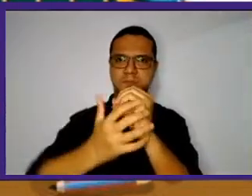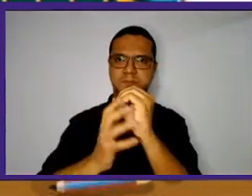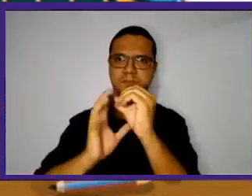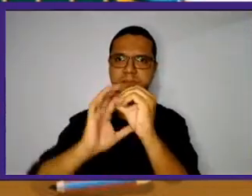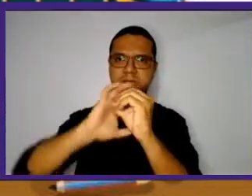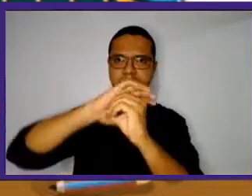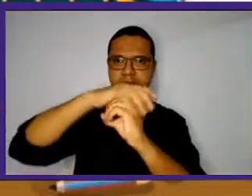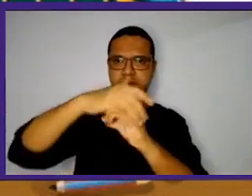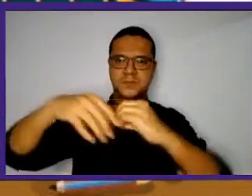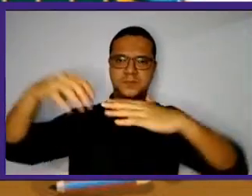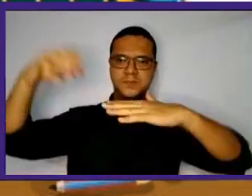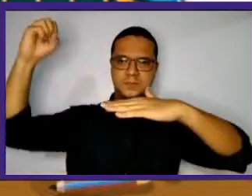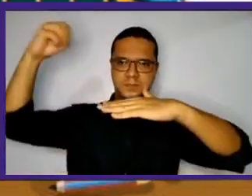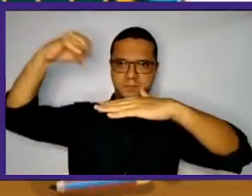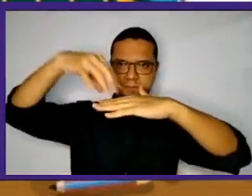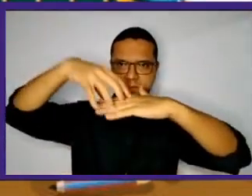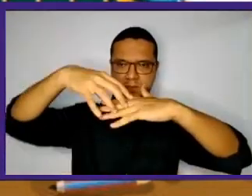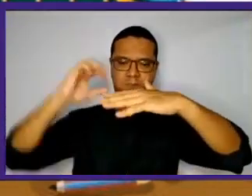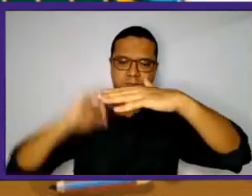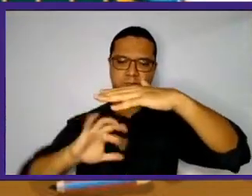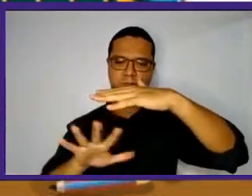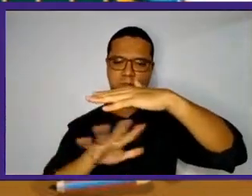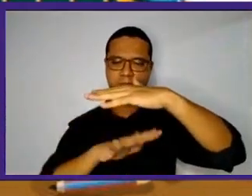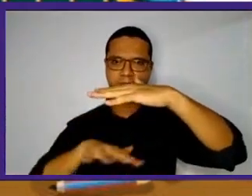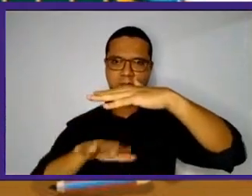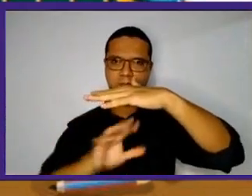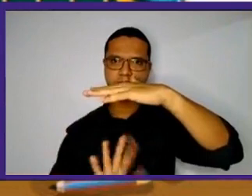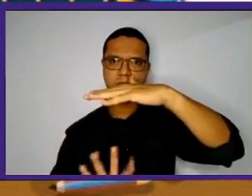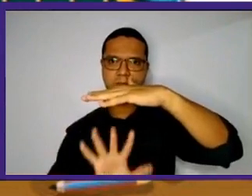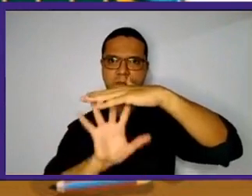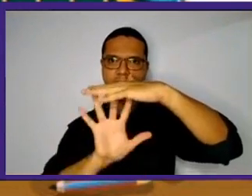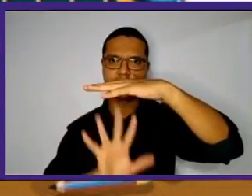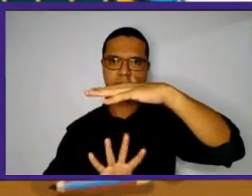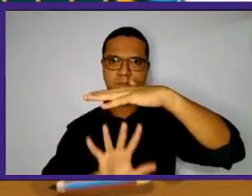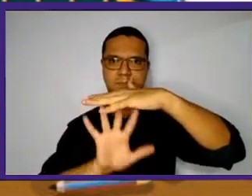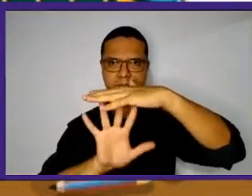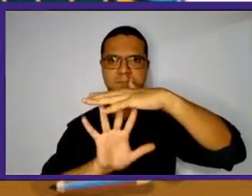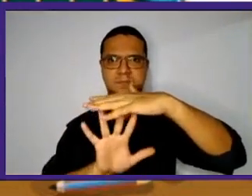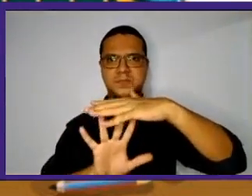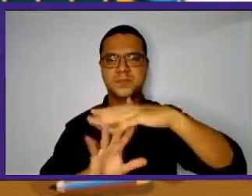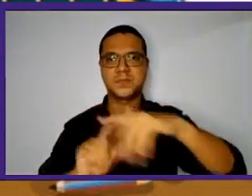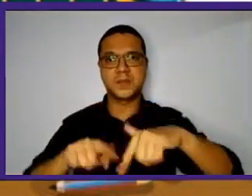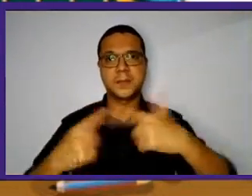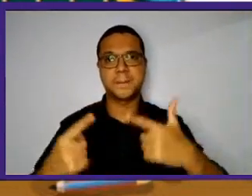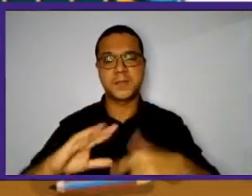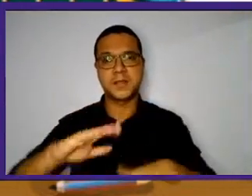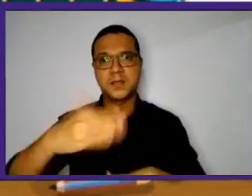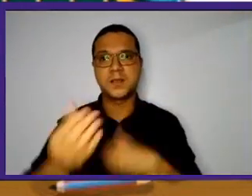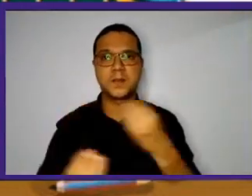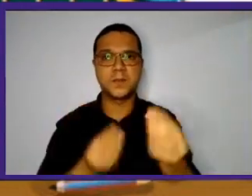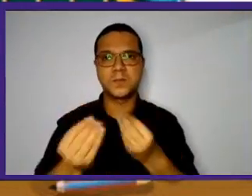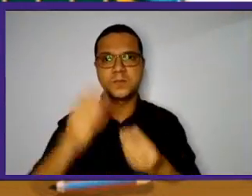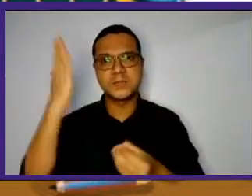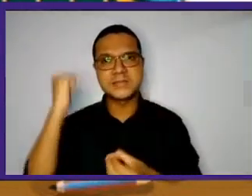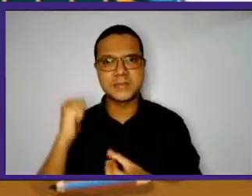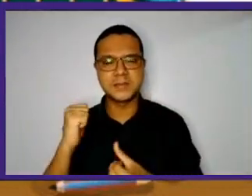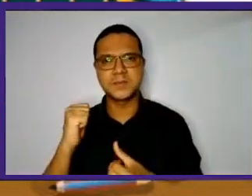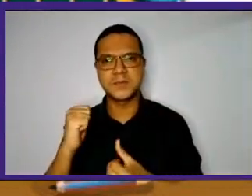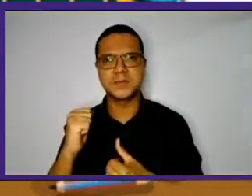a vida vai ter um equilíbrio. Mas como? Nós sabemos, como sempre o ser humano faz lá